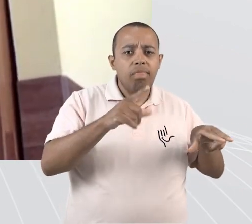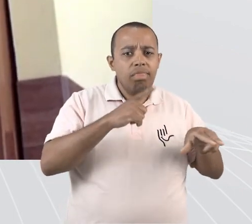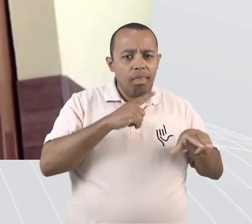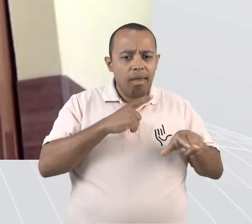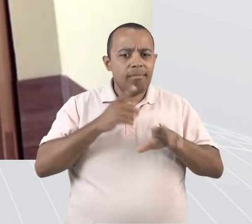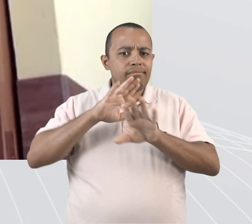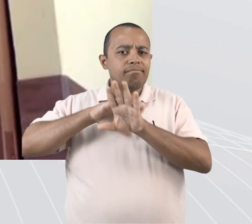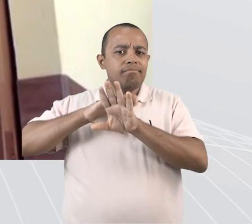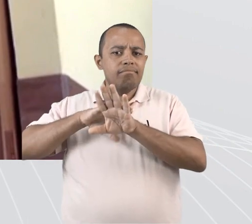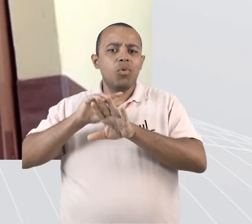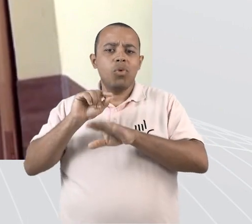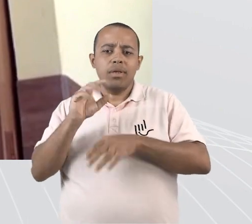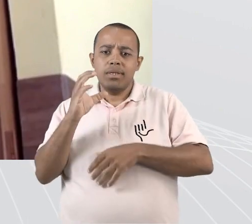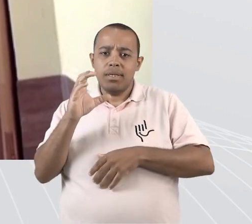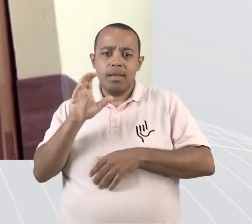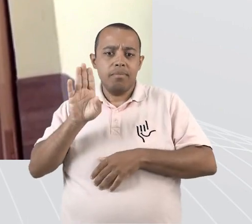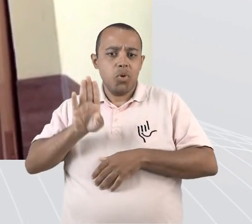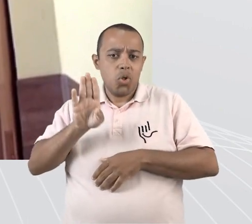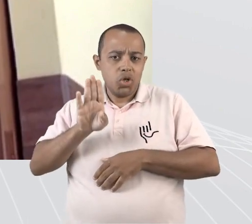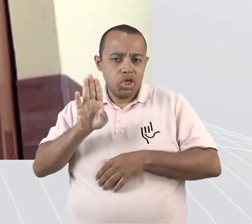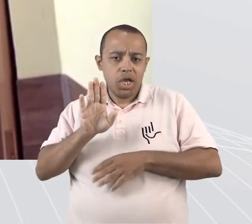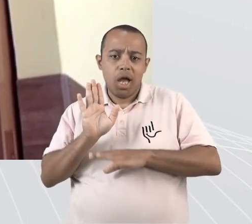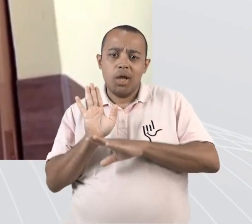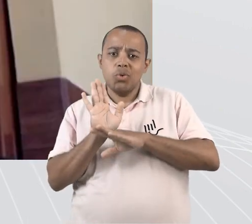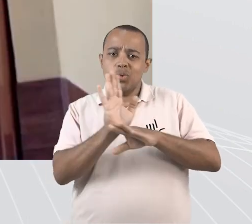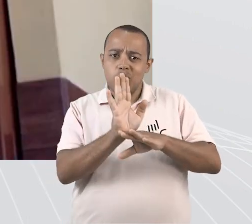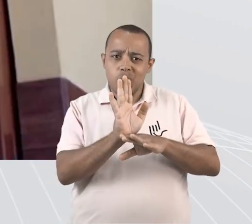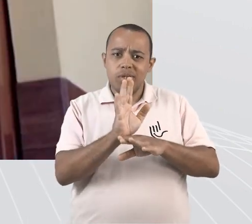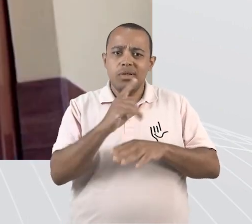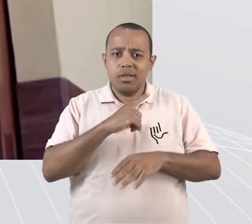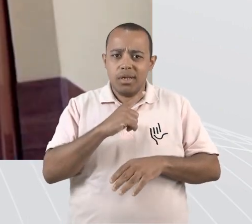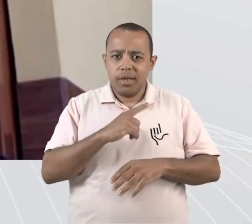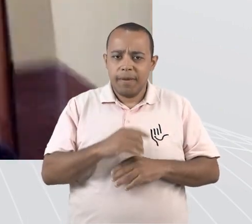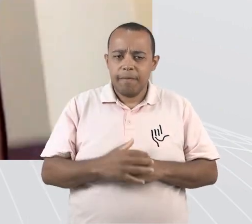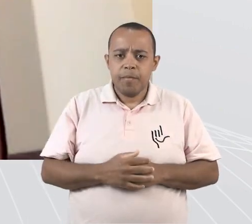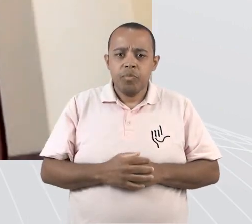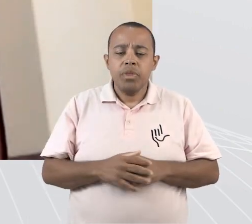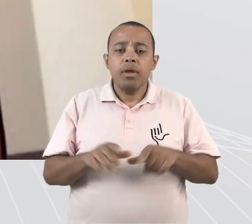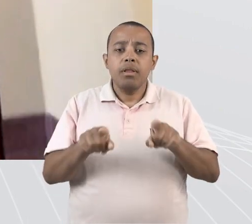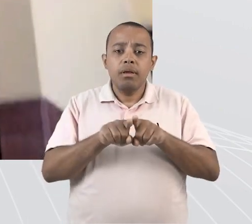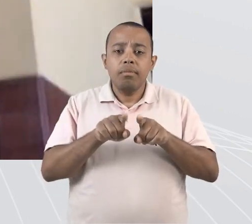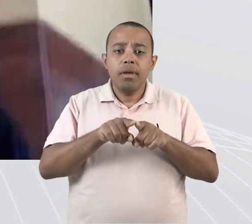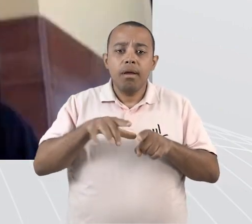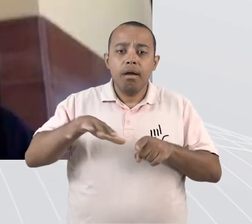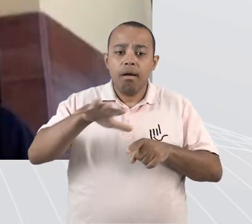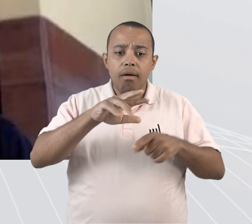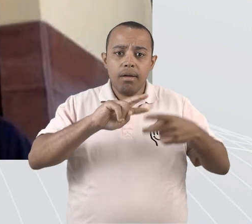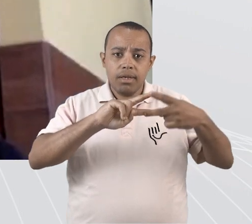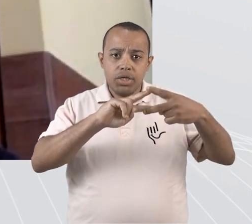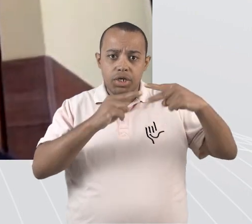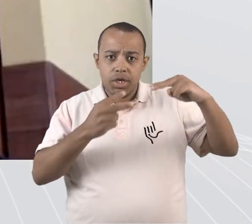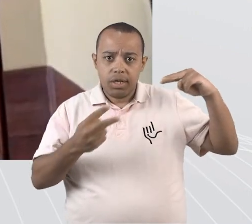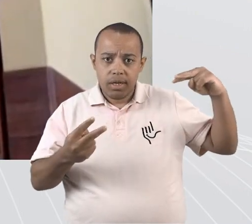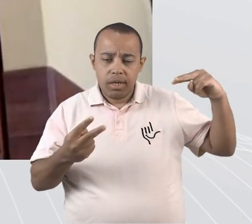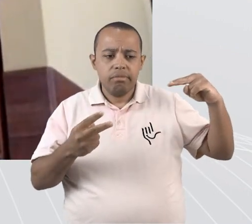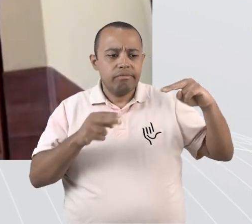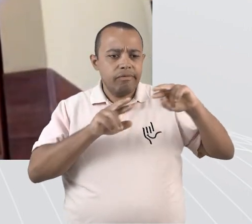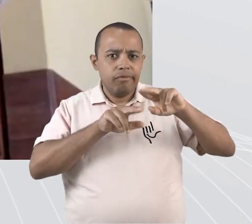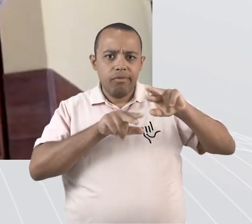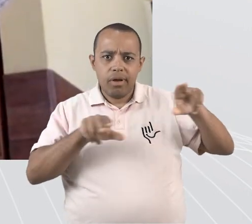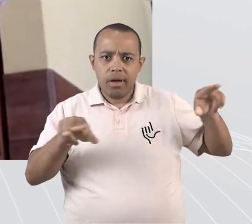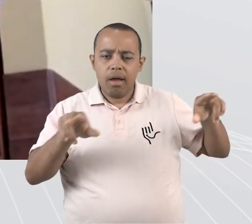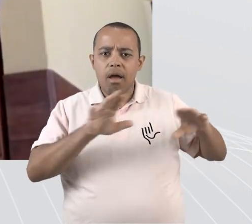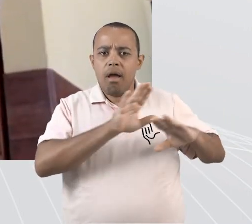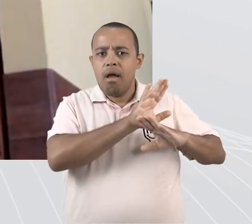está por trás de todas as ciências biológicas. Por trás da genética, da bioquímica, né, a gente tem